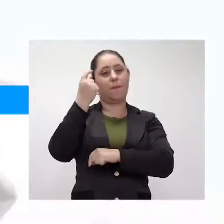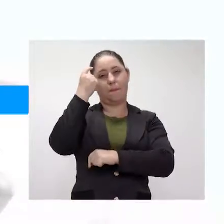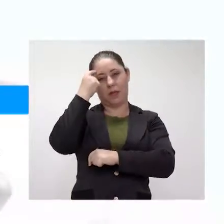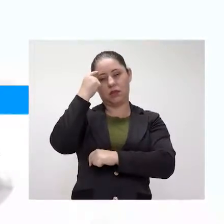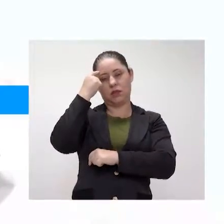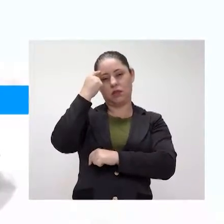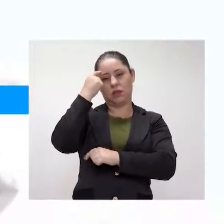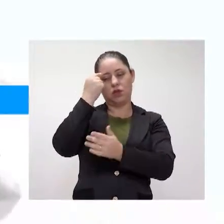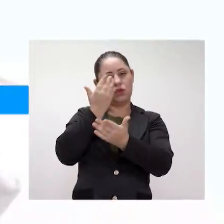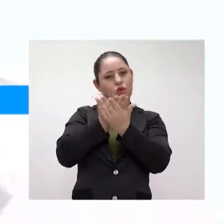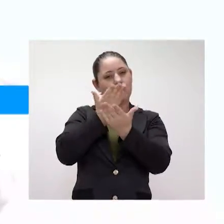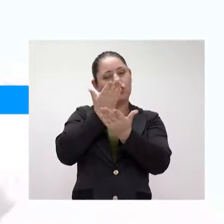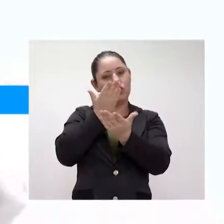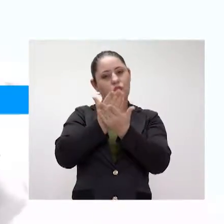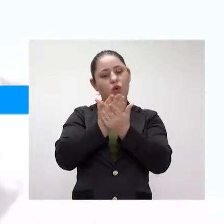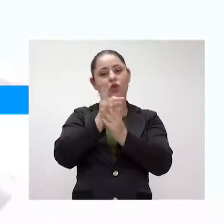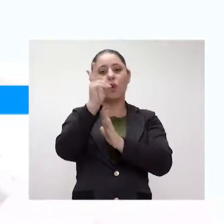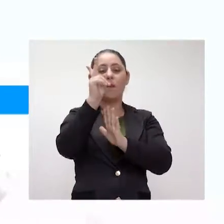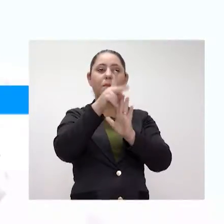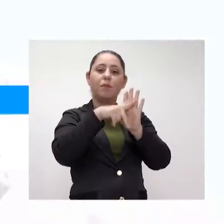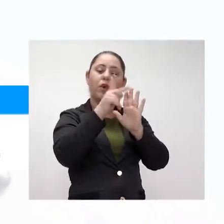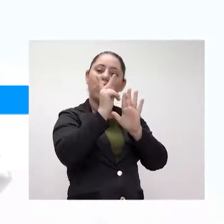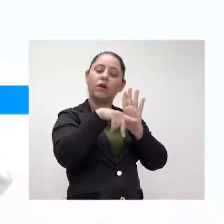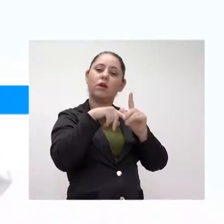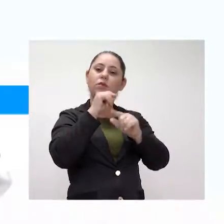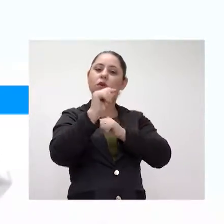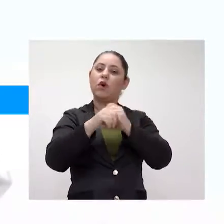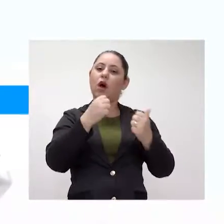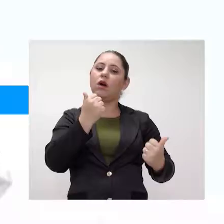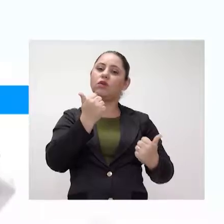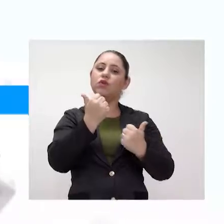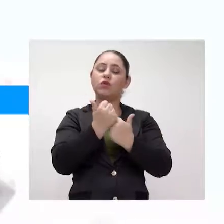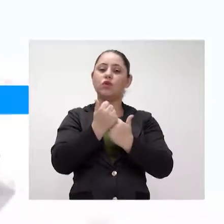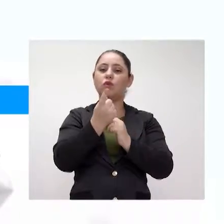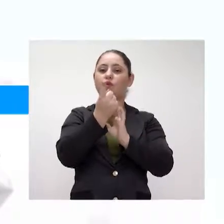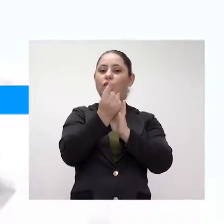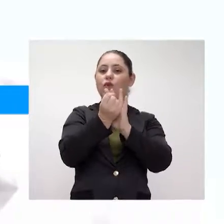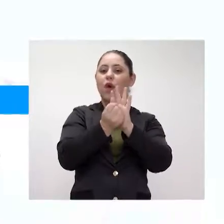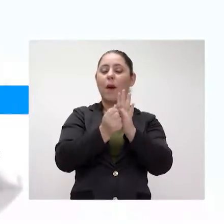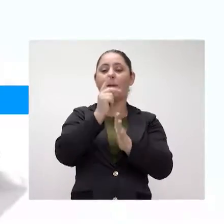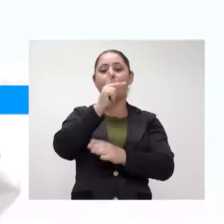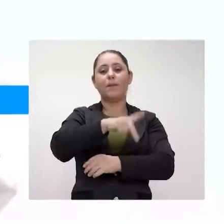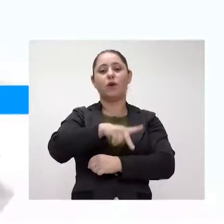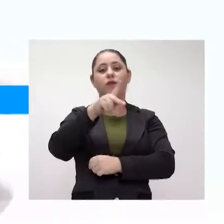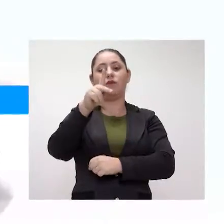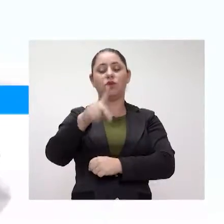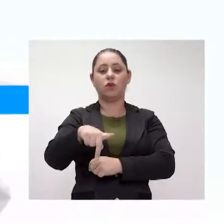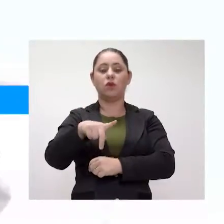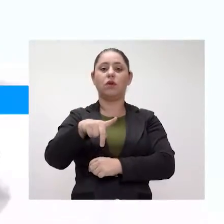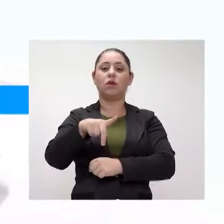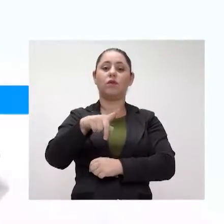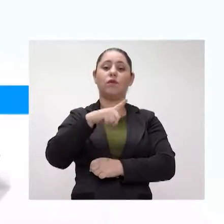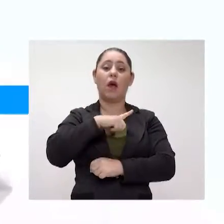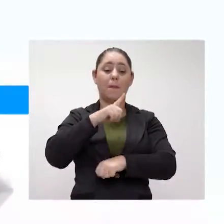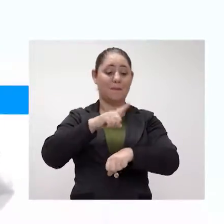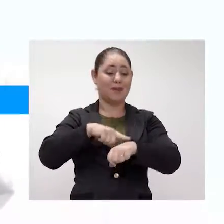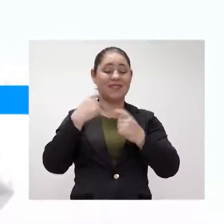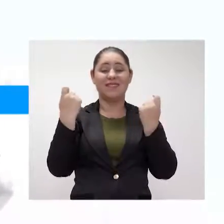que pense, estude um programa de auxílio financeiro a esses professores que